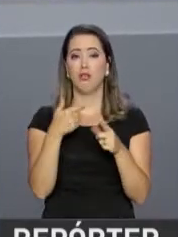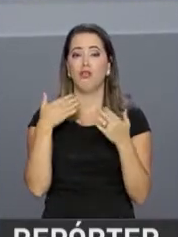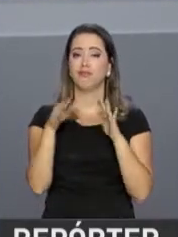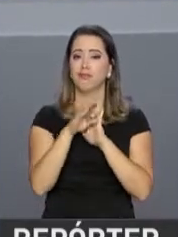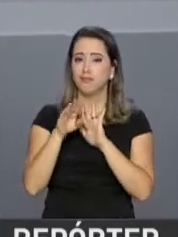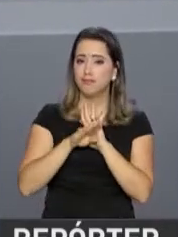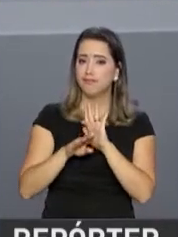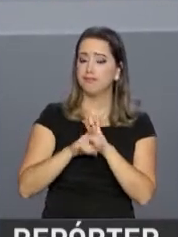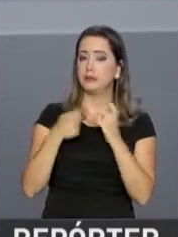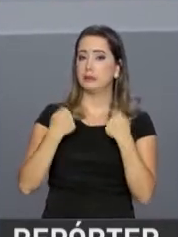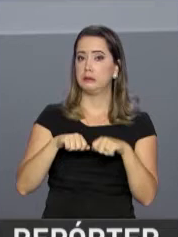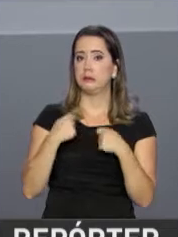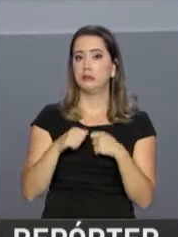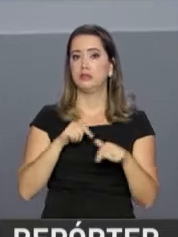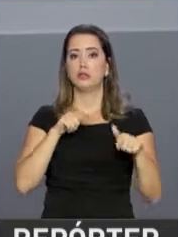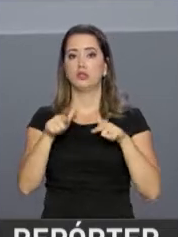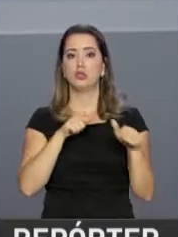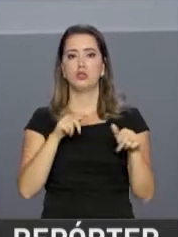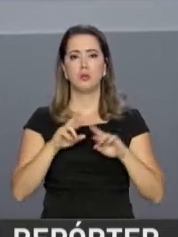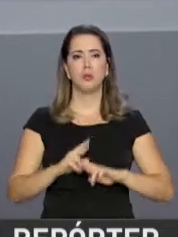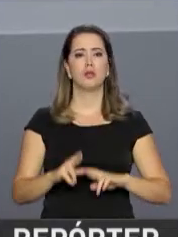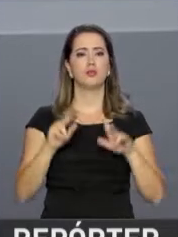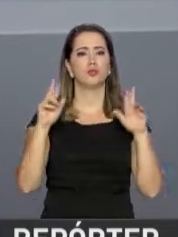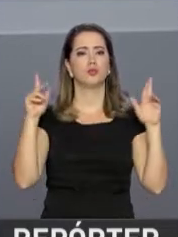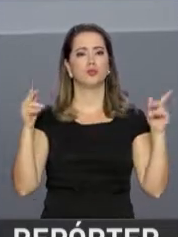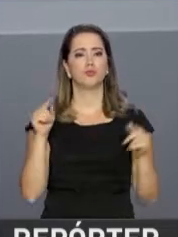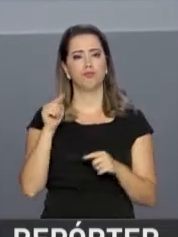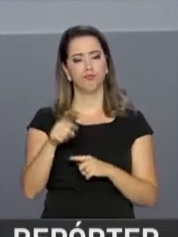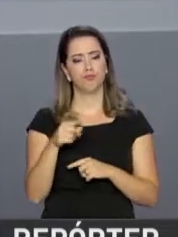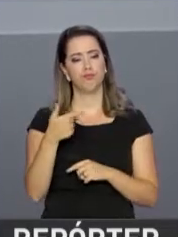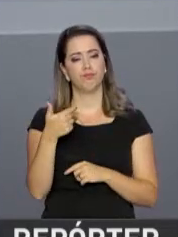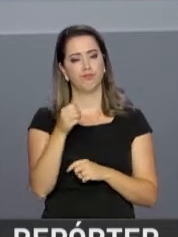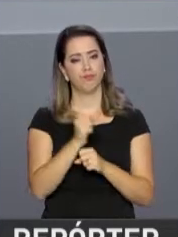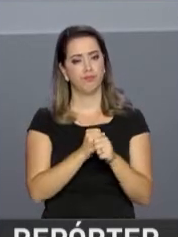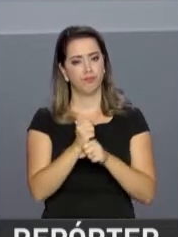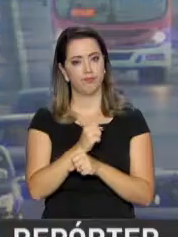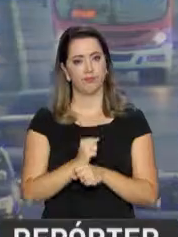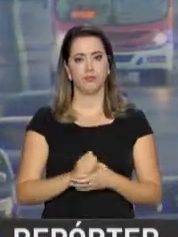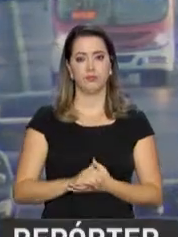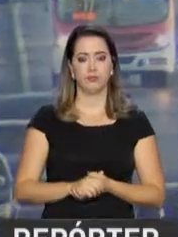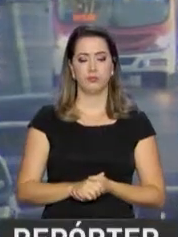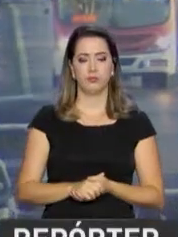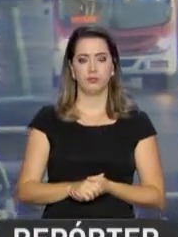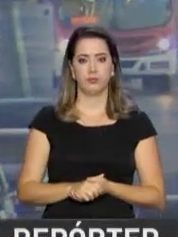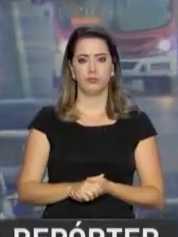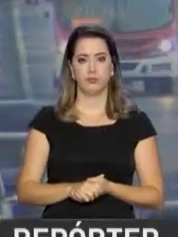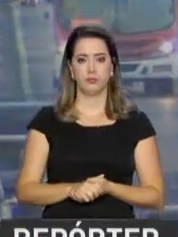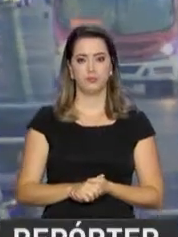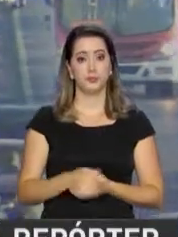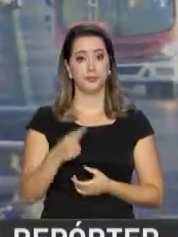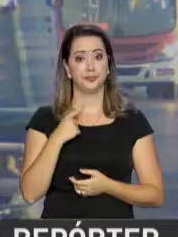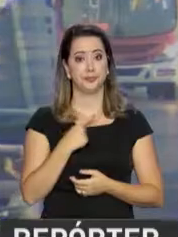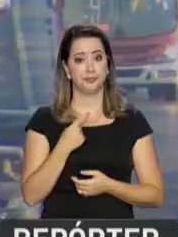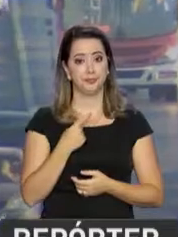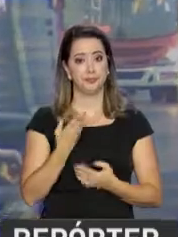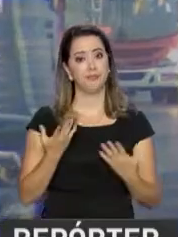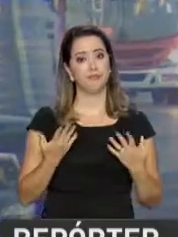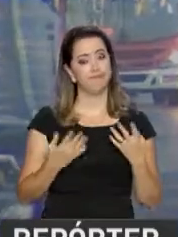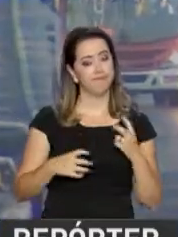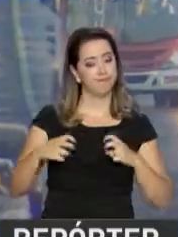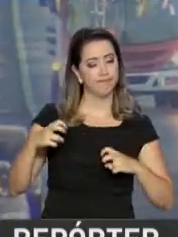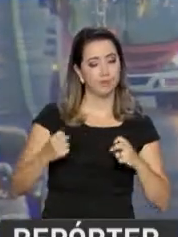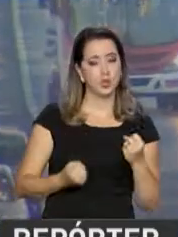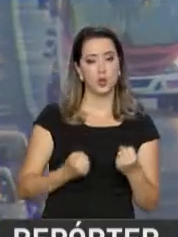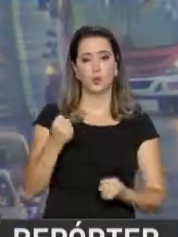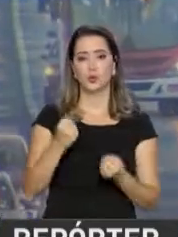no trânsito vai adotar uma série de medidas ao longo da próxima década é no trânsito que o brasil